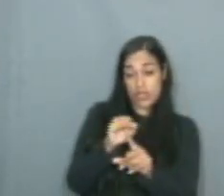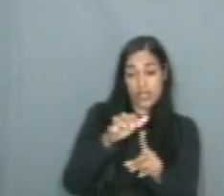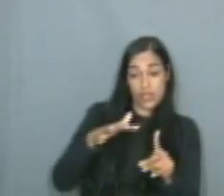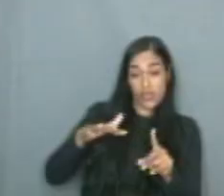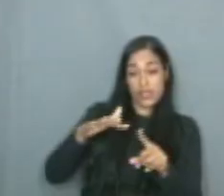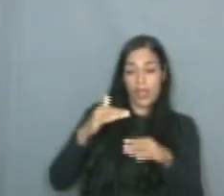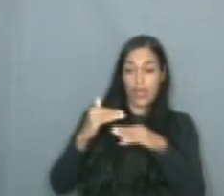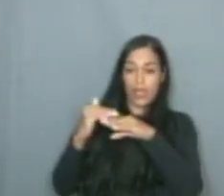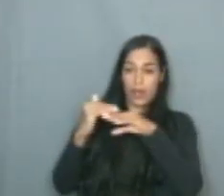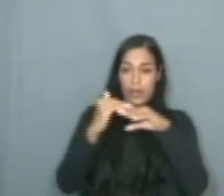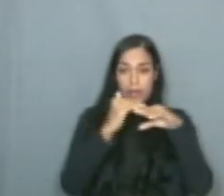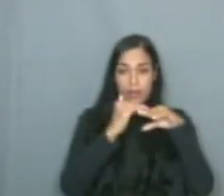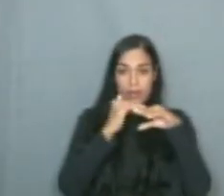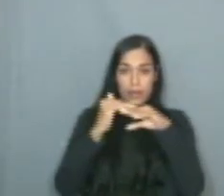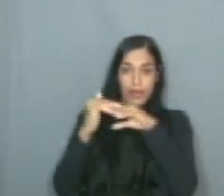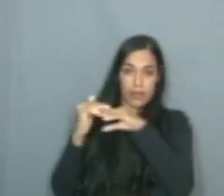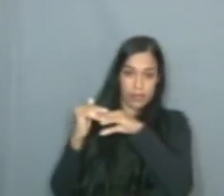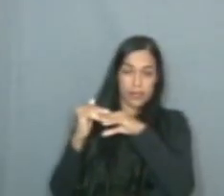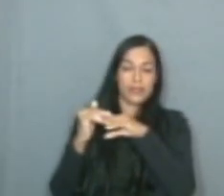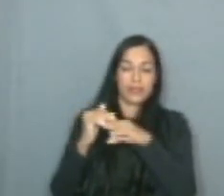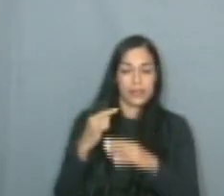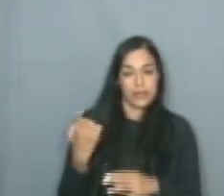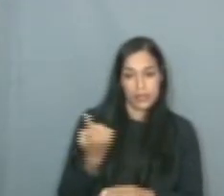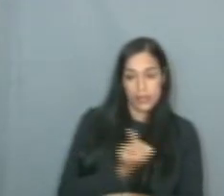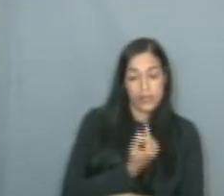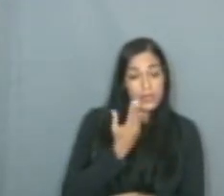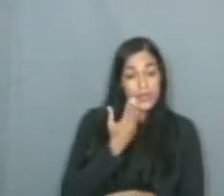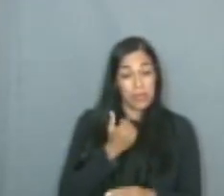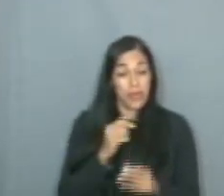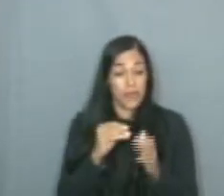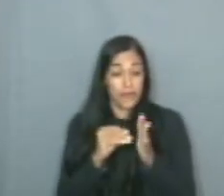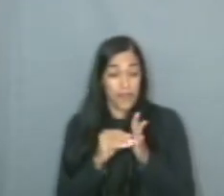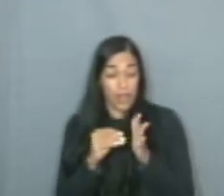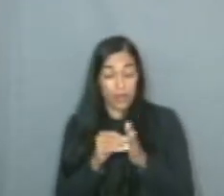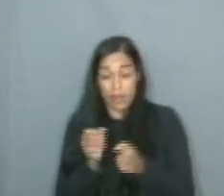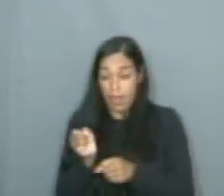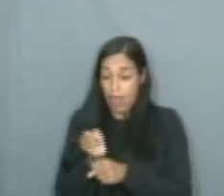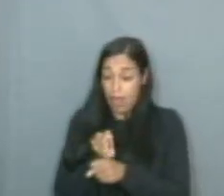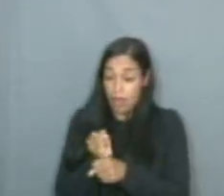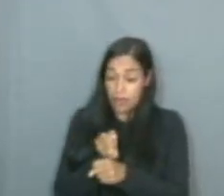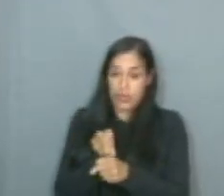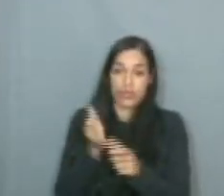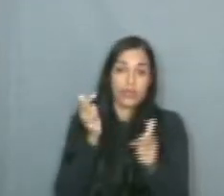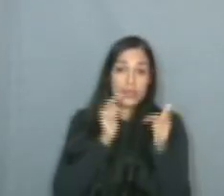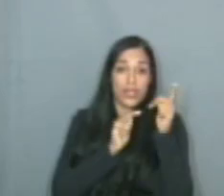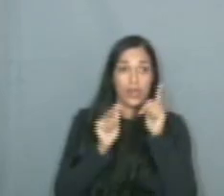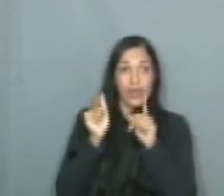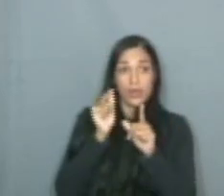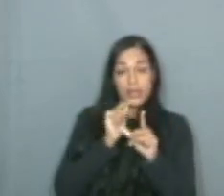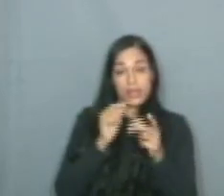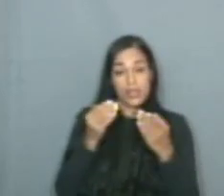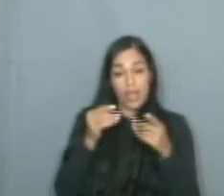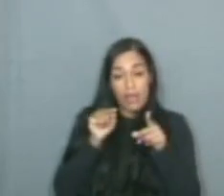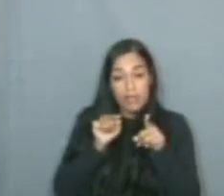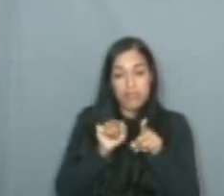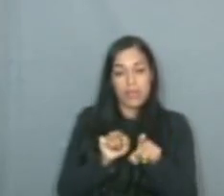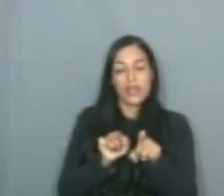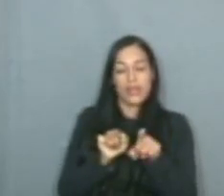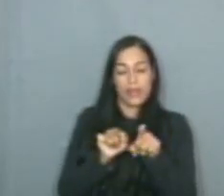equidade. E que a gente sabe que ainda faltam anos-luz para a gente conseguir fazer, pelo menos aí, a